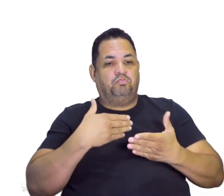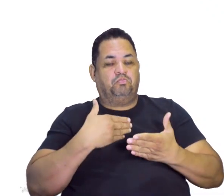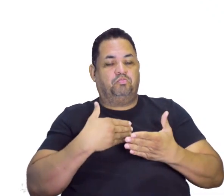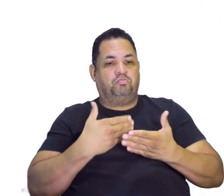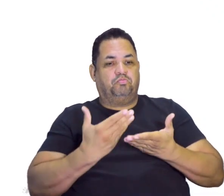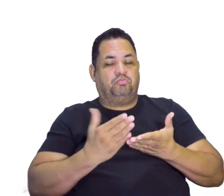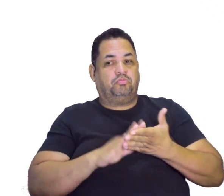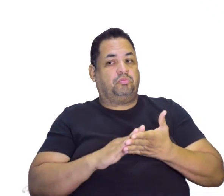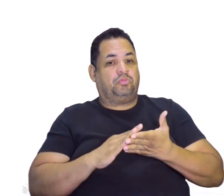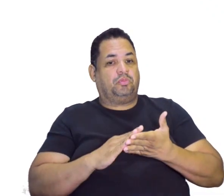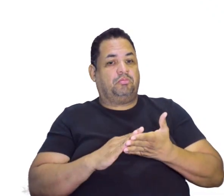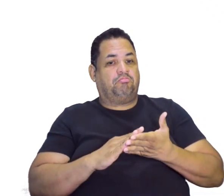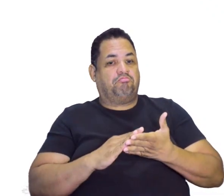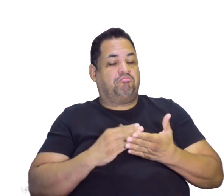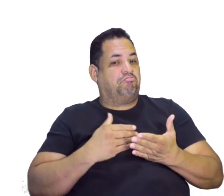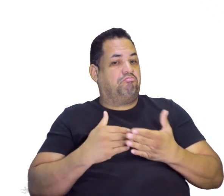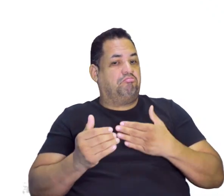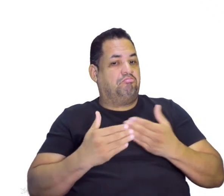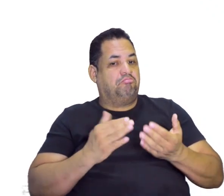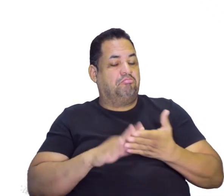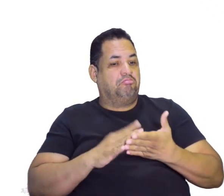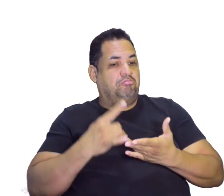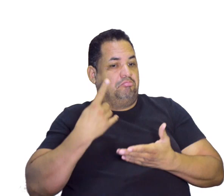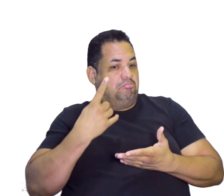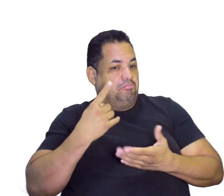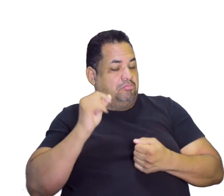qualquer distração você pode